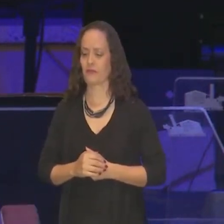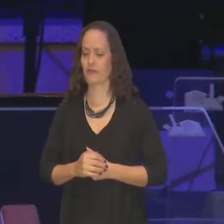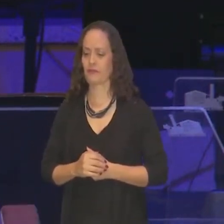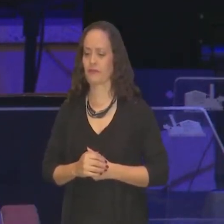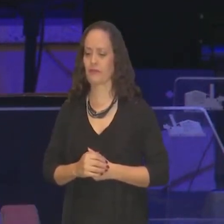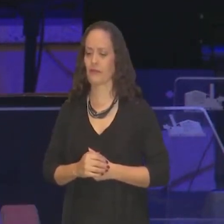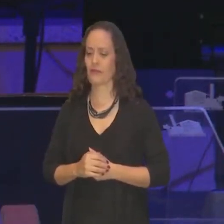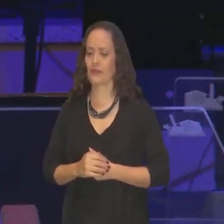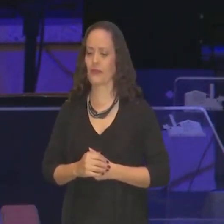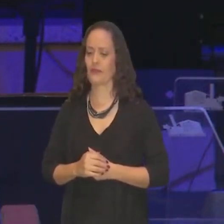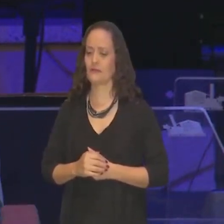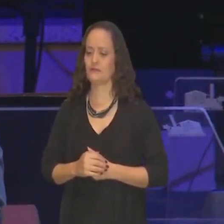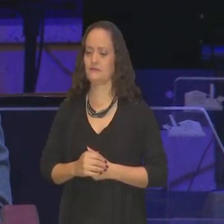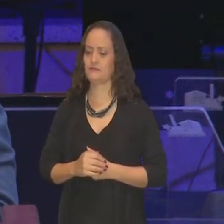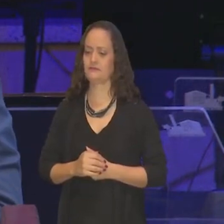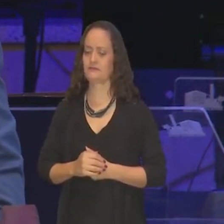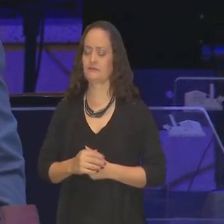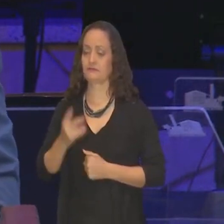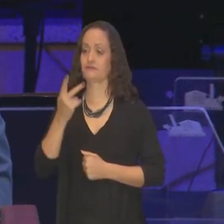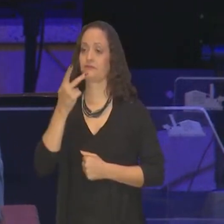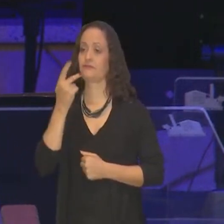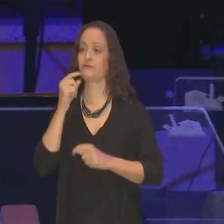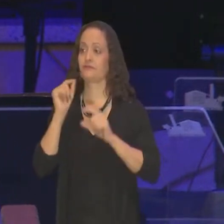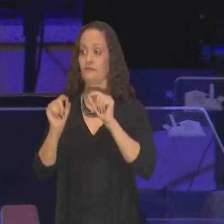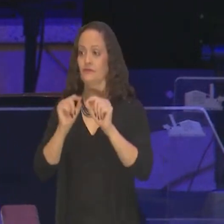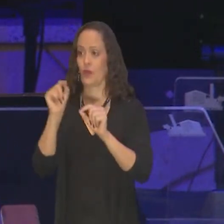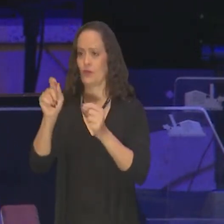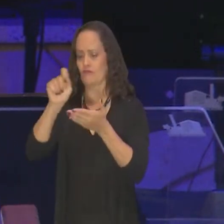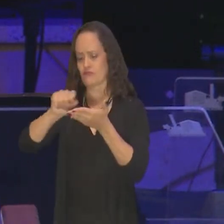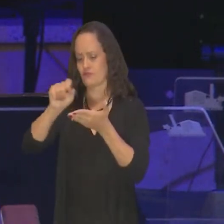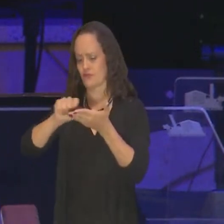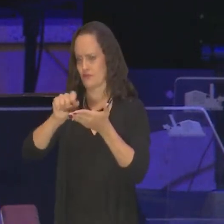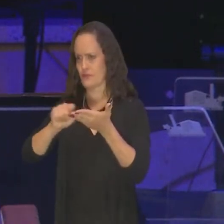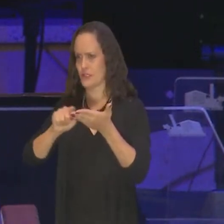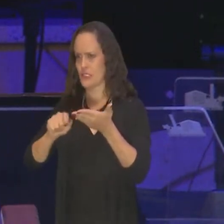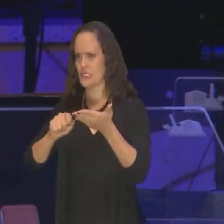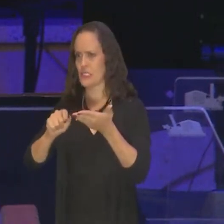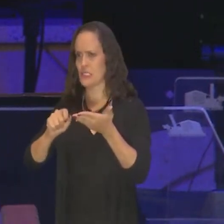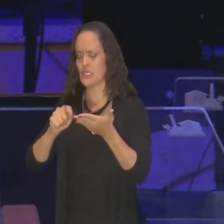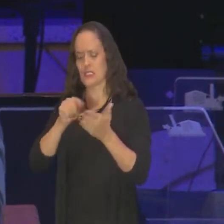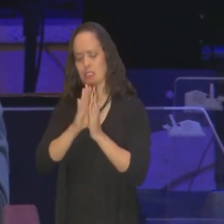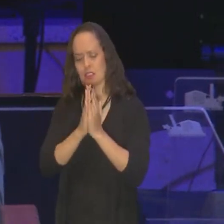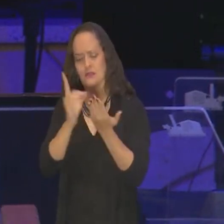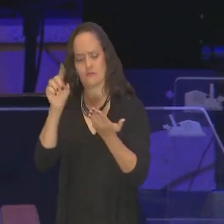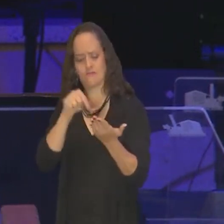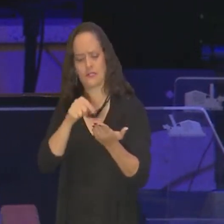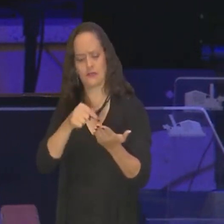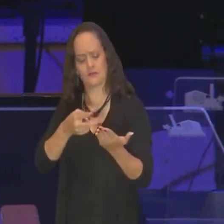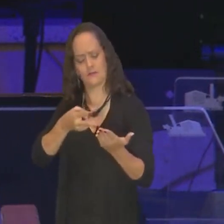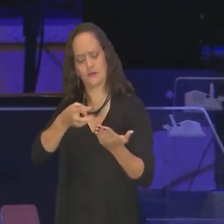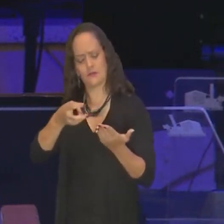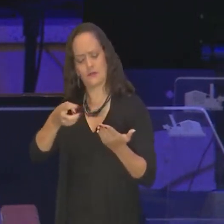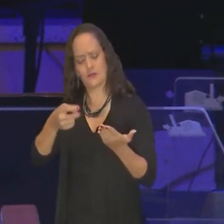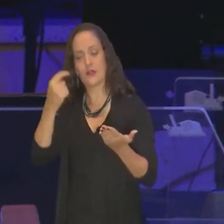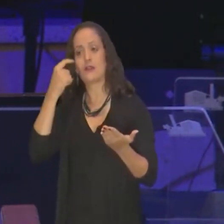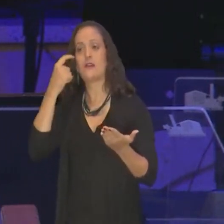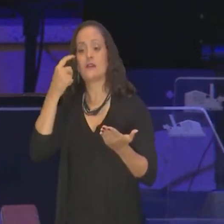Payne, que ele, no seu levantamento das predições da Bíblia, ele levantou cerca